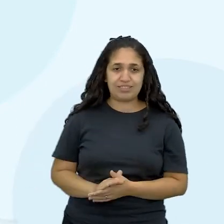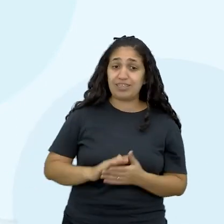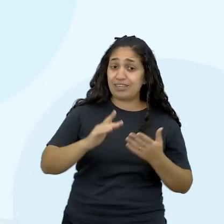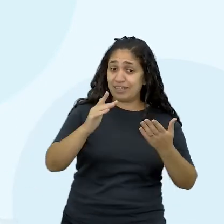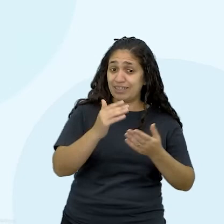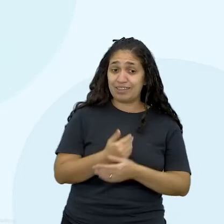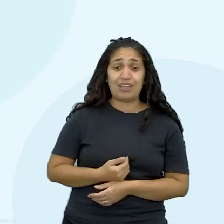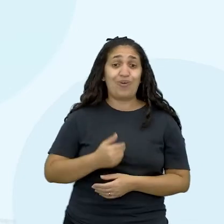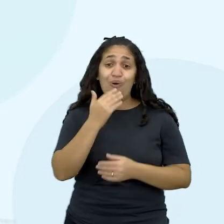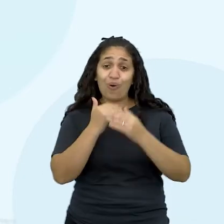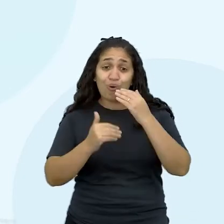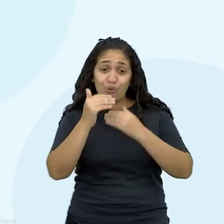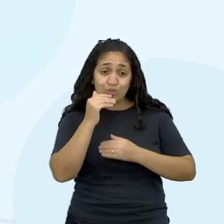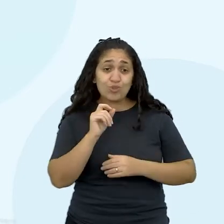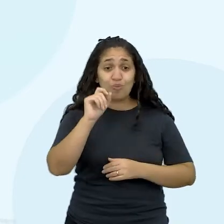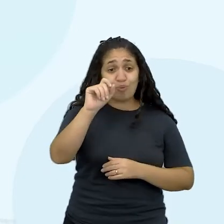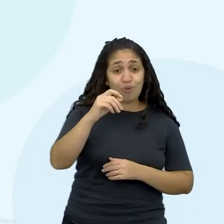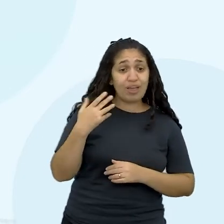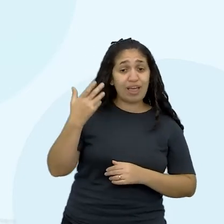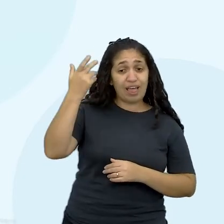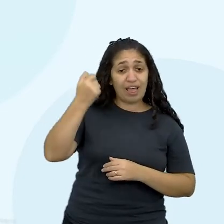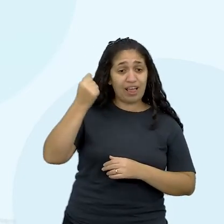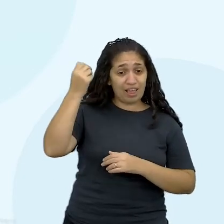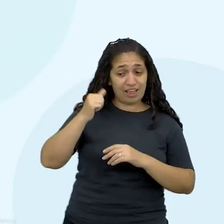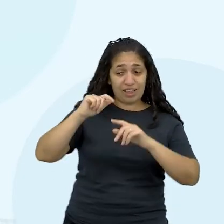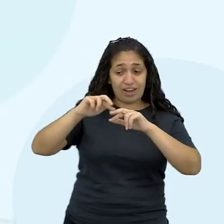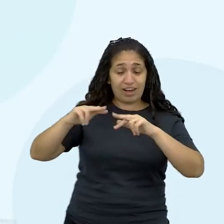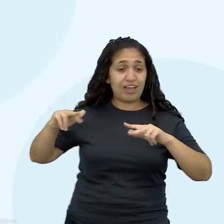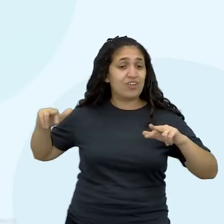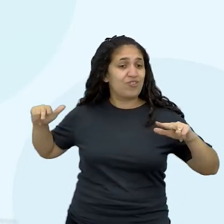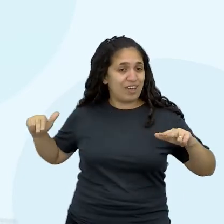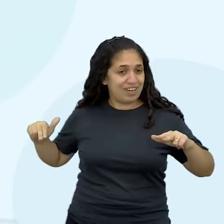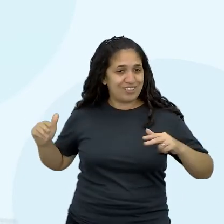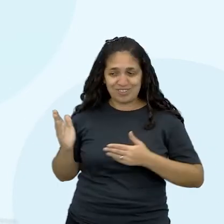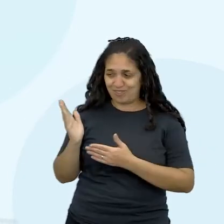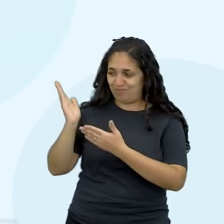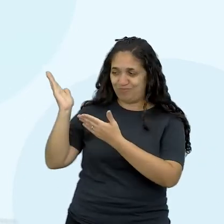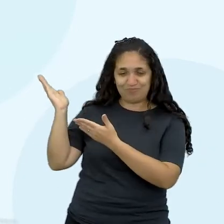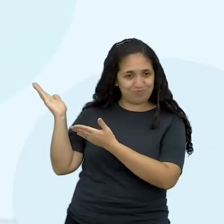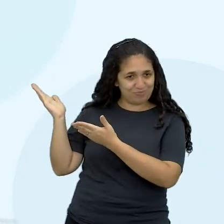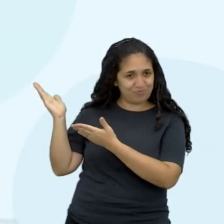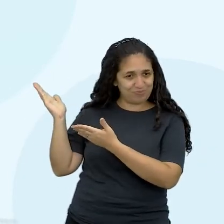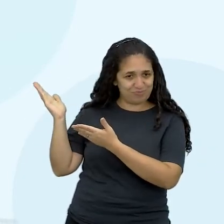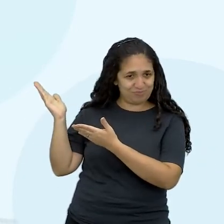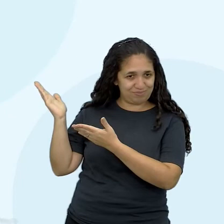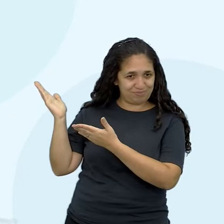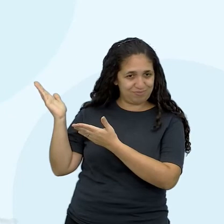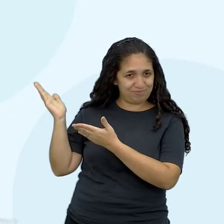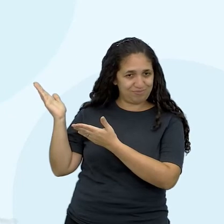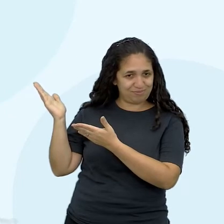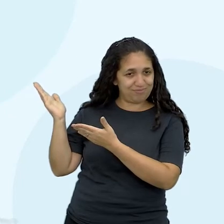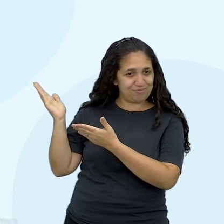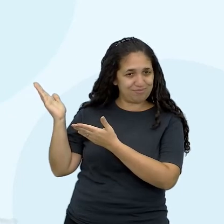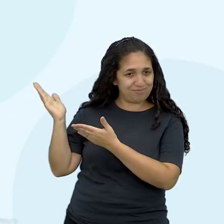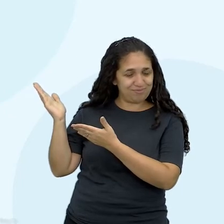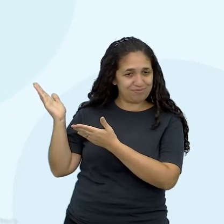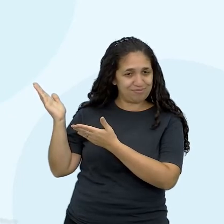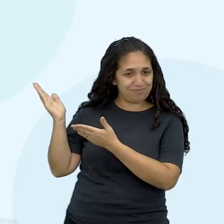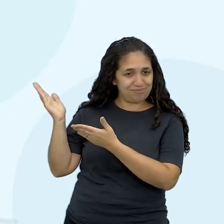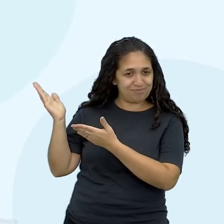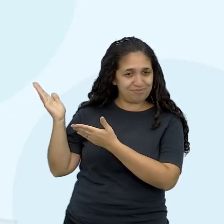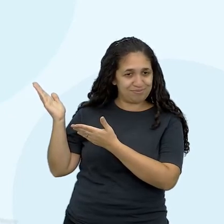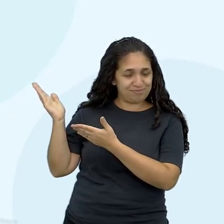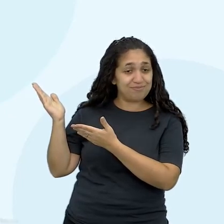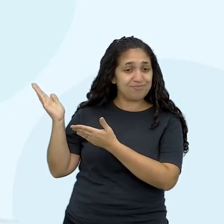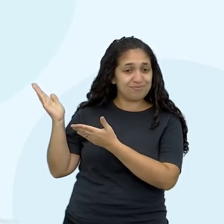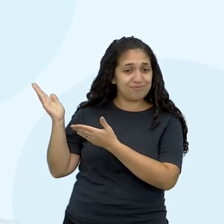consumo aqui de laticínios. Então, aqui, olha, tudo que é derivado do leite, então seria